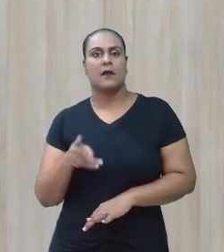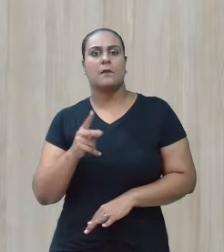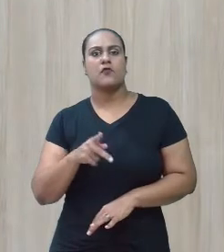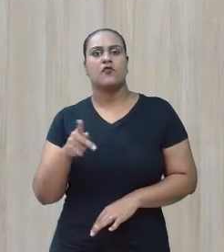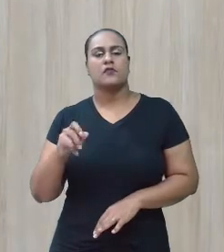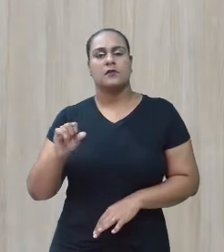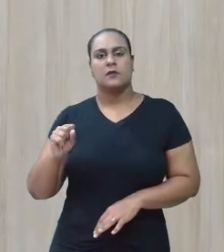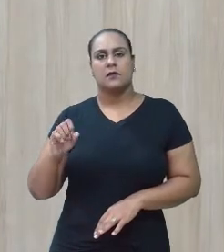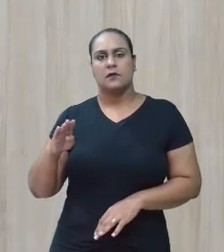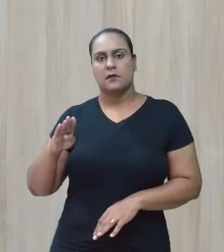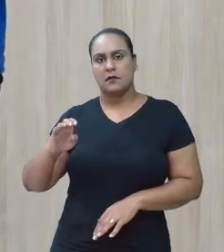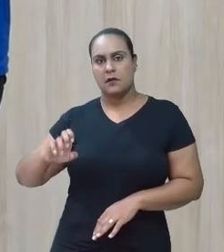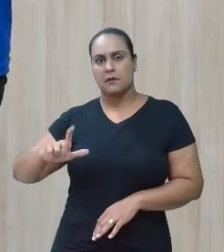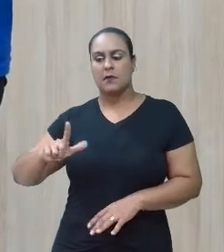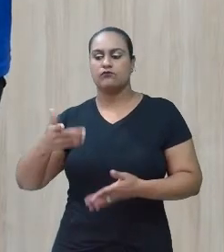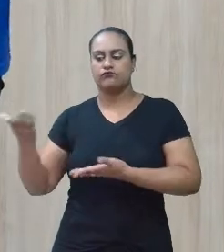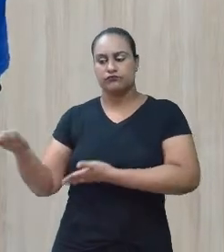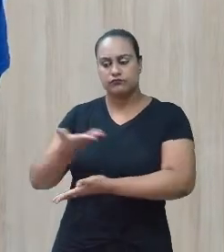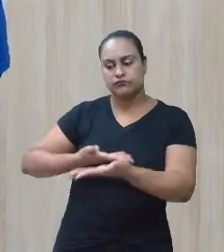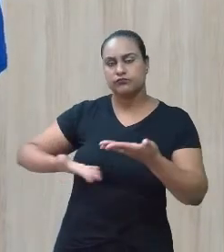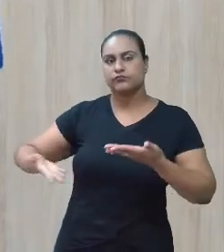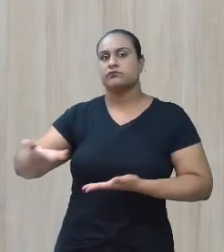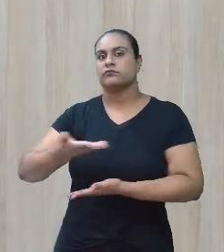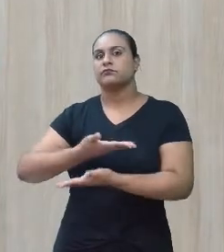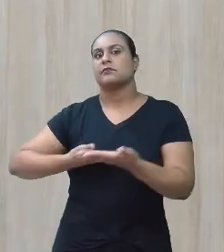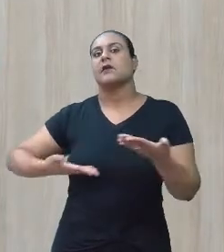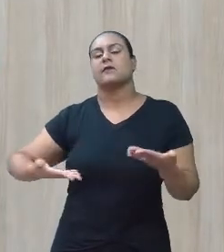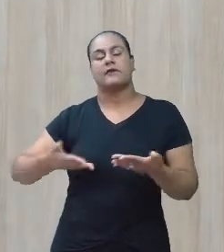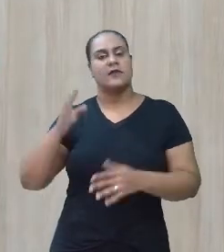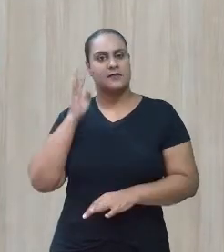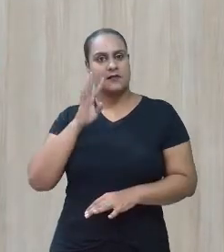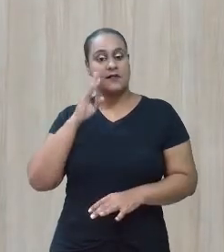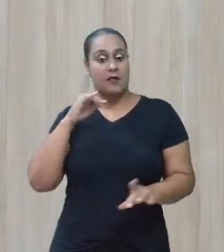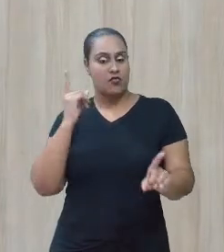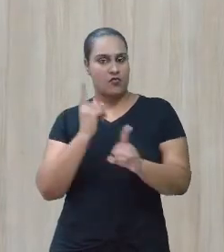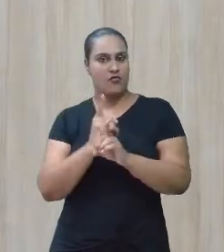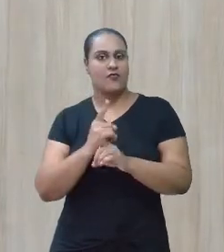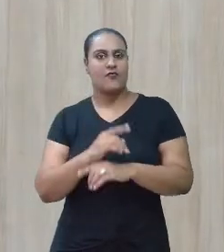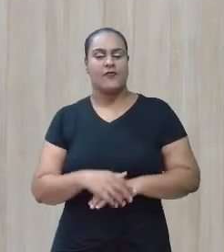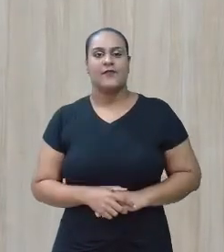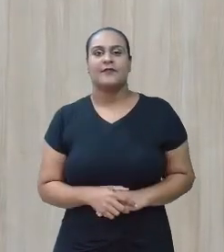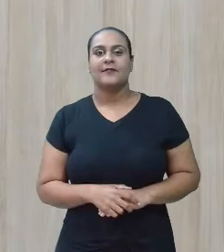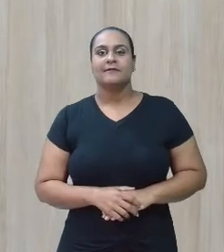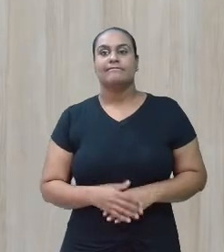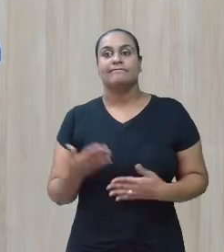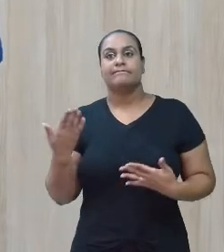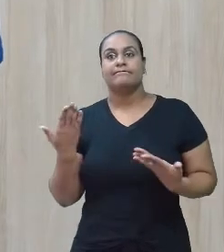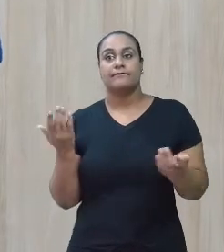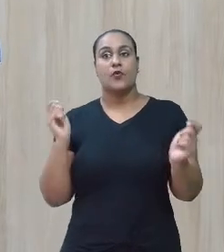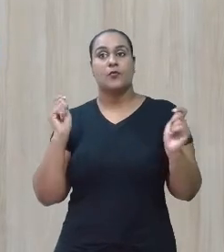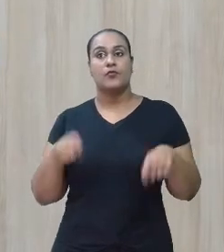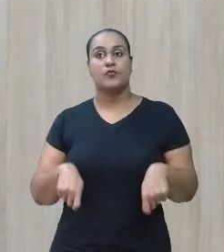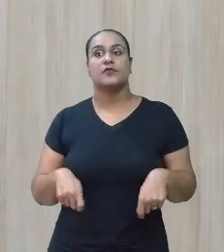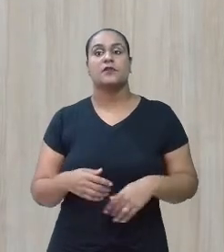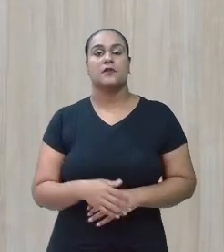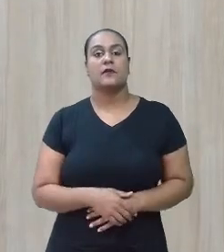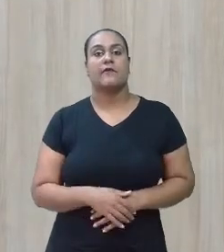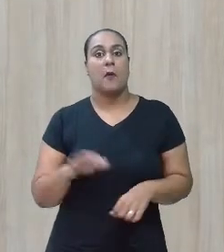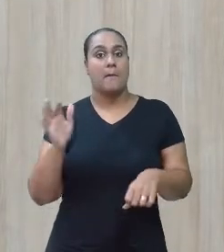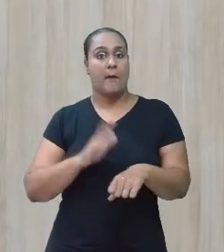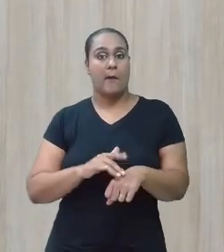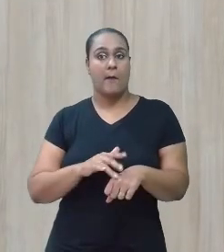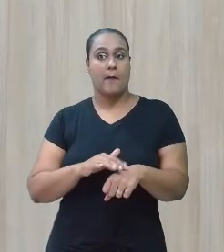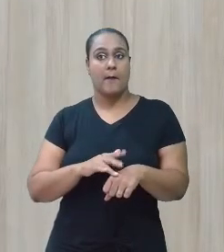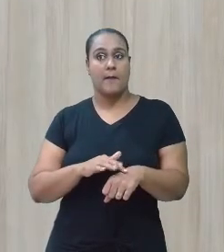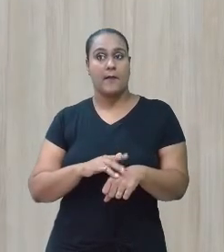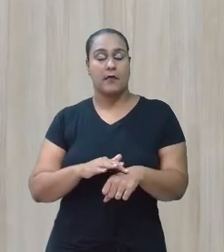estar interagindo comigo, tá certo? Vai ser bem legal esse encontro nosso aqui. E aqui os possíveis efeitos